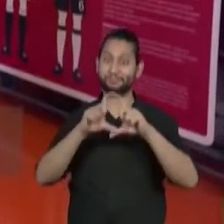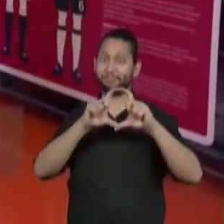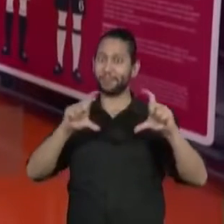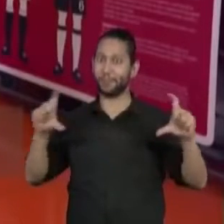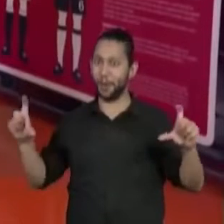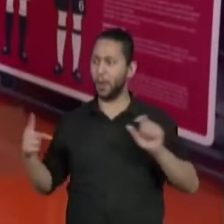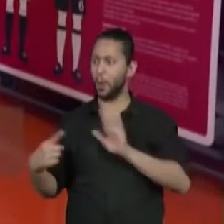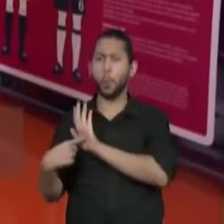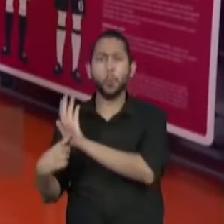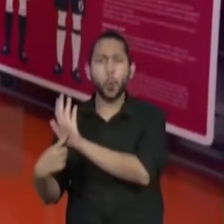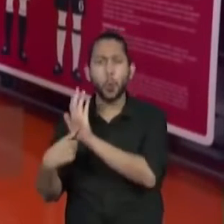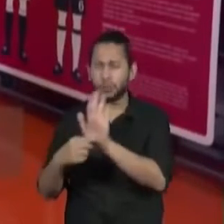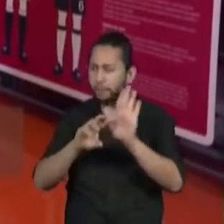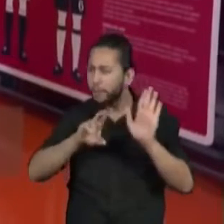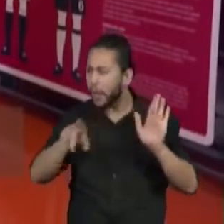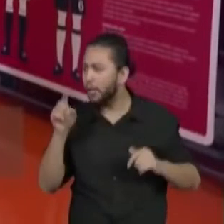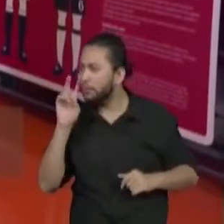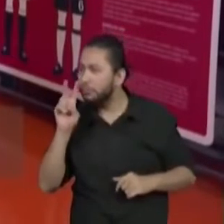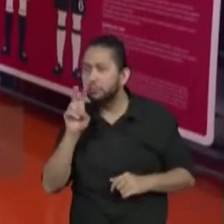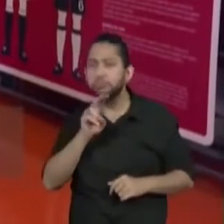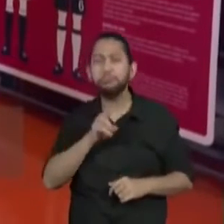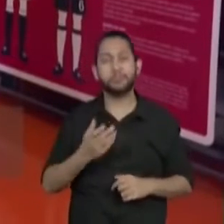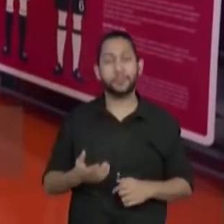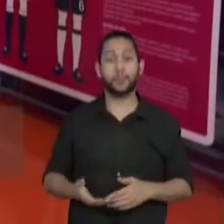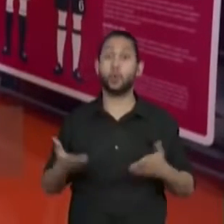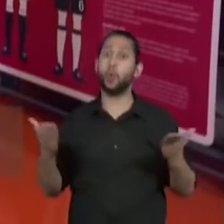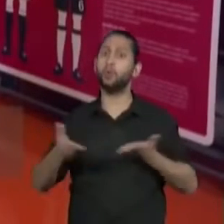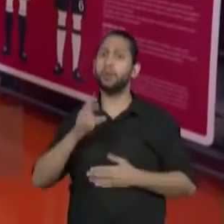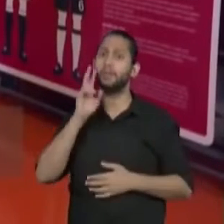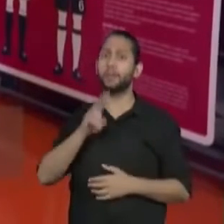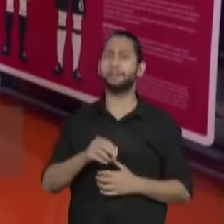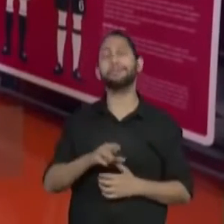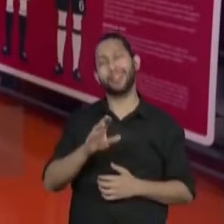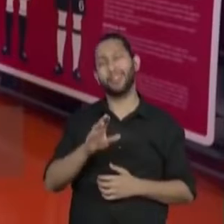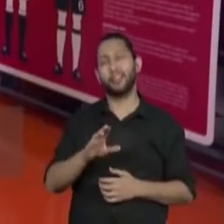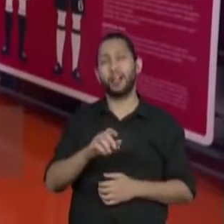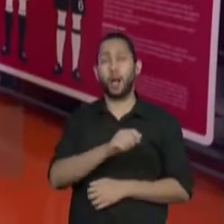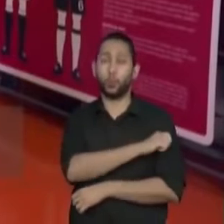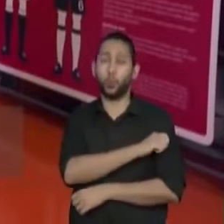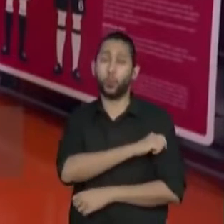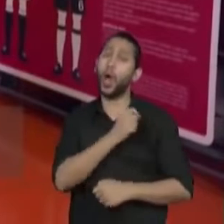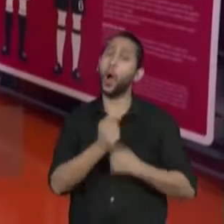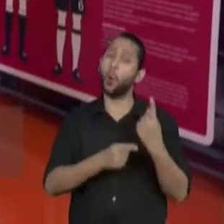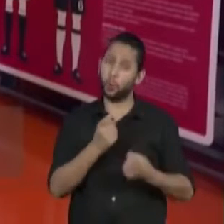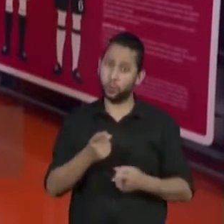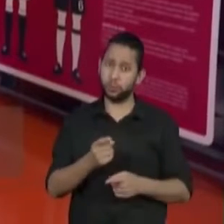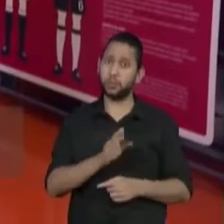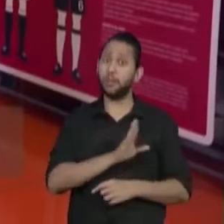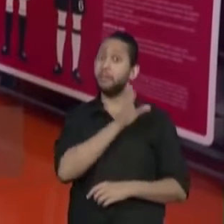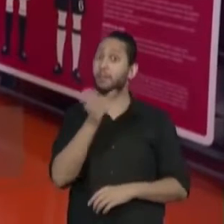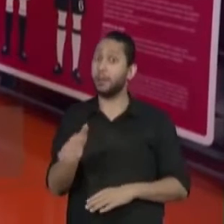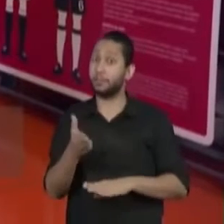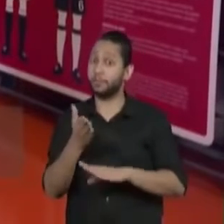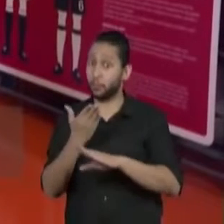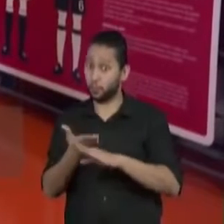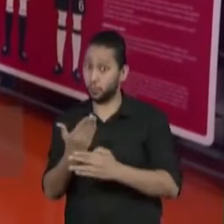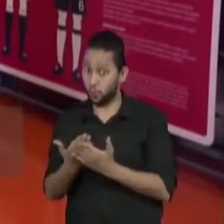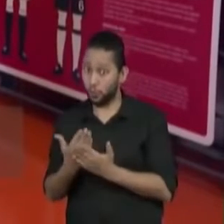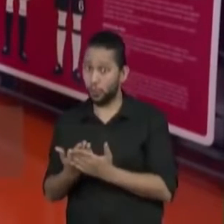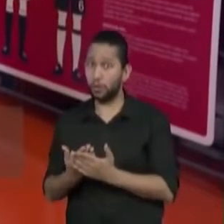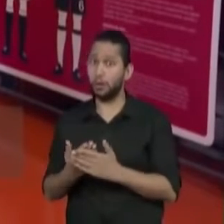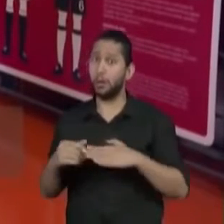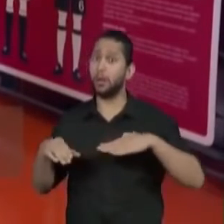diversos tipos de chuteiras e hoje a gente vê, né, tem aluno que vai para a escola de chuteira, a gente só avisa que não